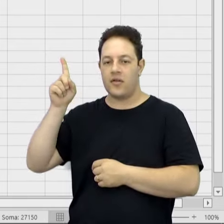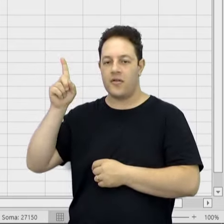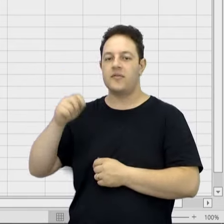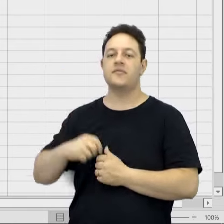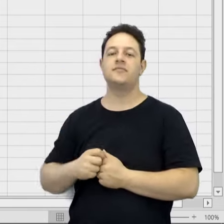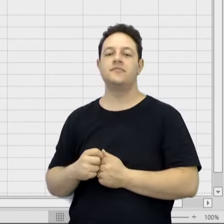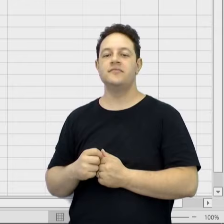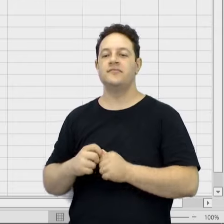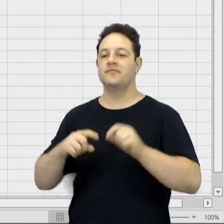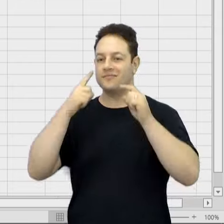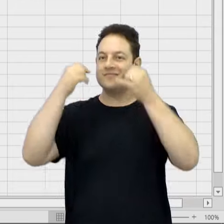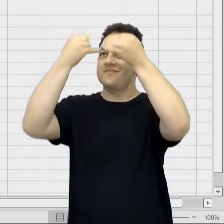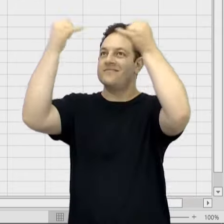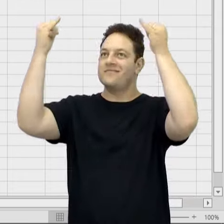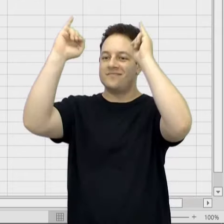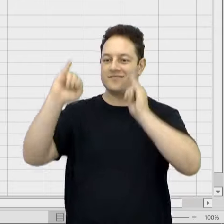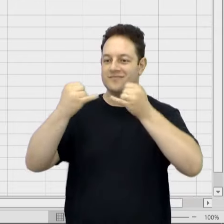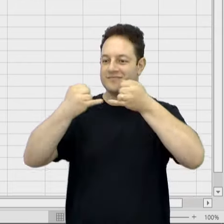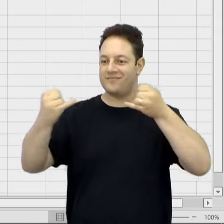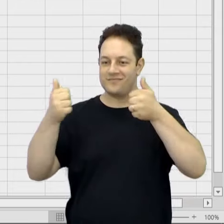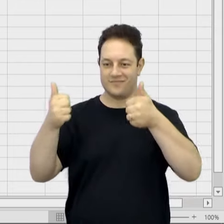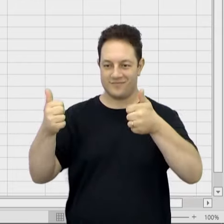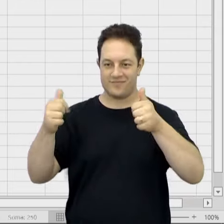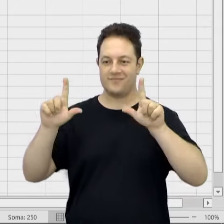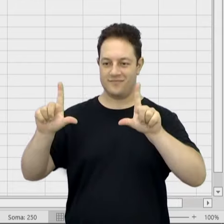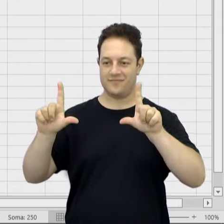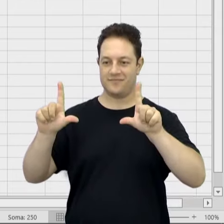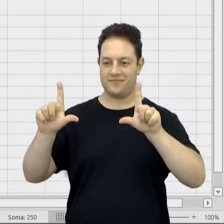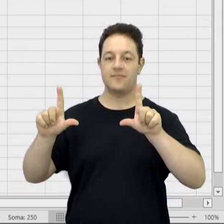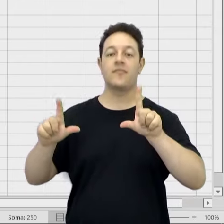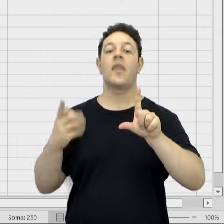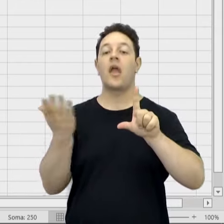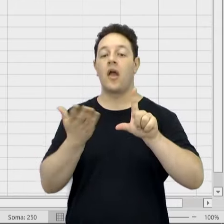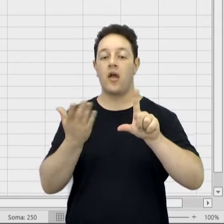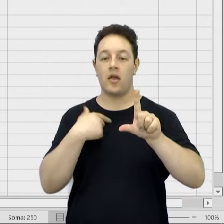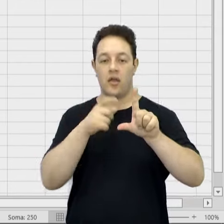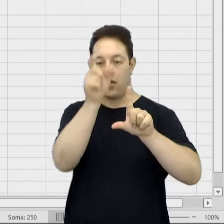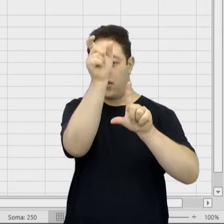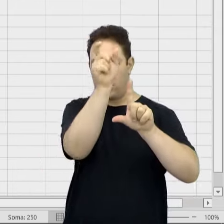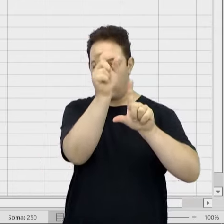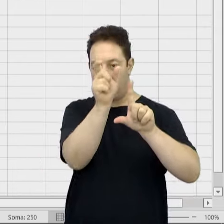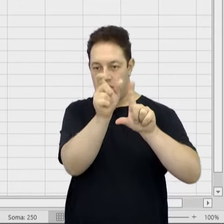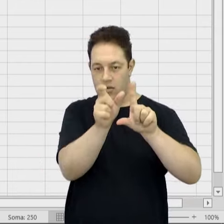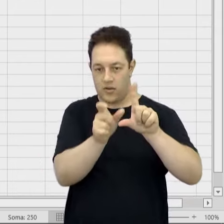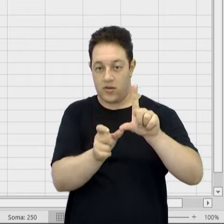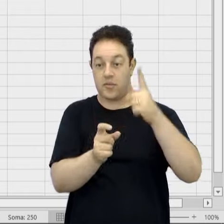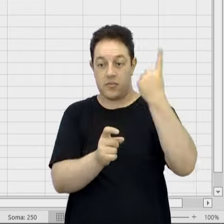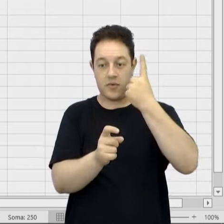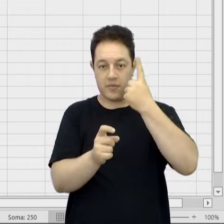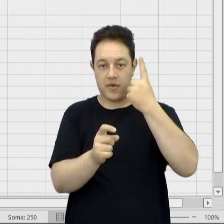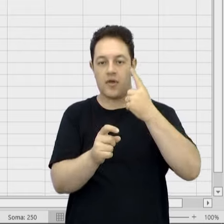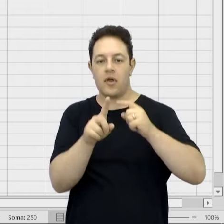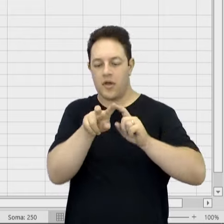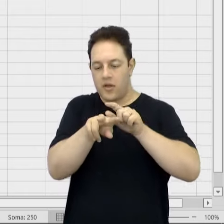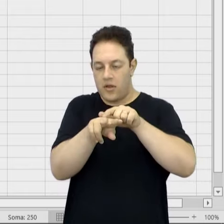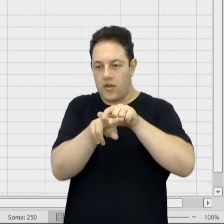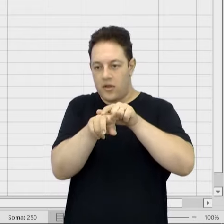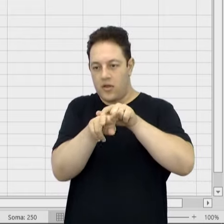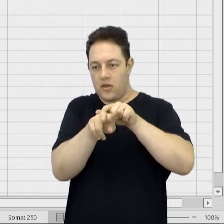Todas as bordas. Agora tem linha em tudo. Eu vou pegar a primeira aqui. Primeira coluna com o